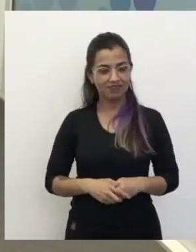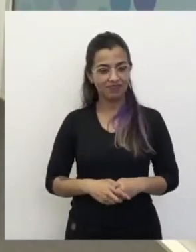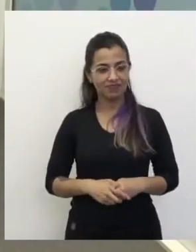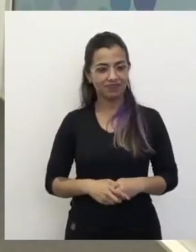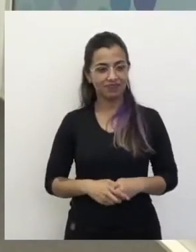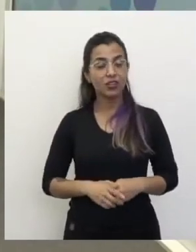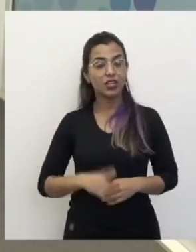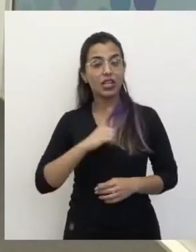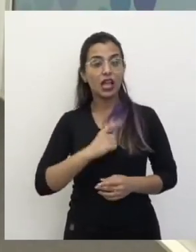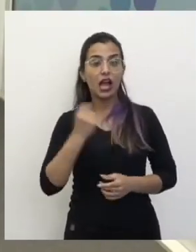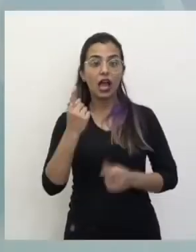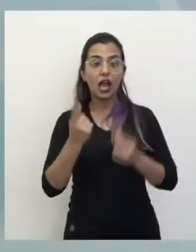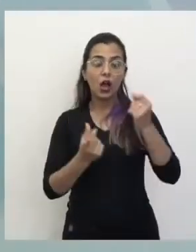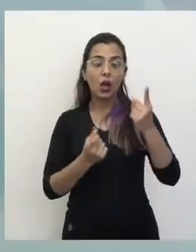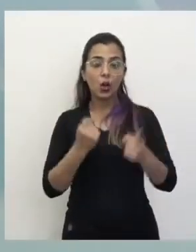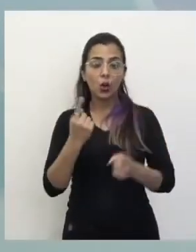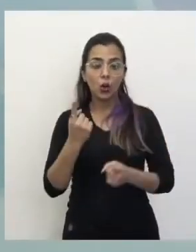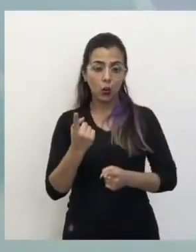para vocês, ó.